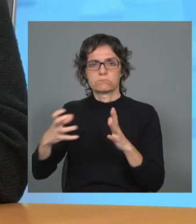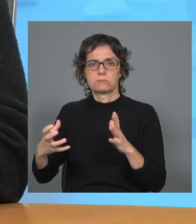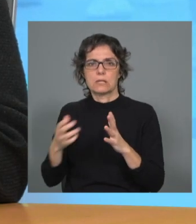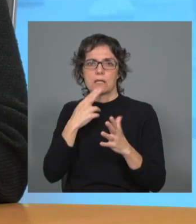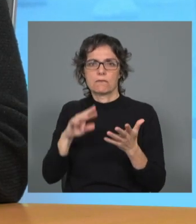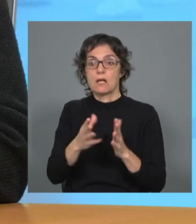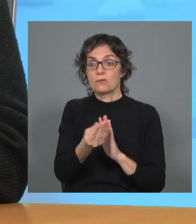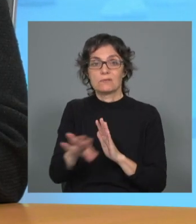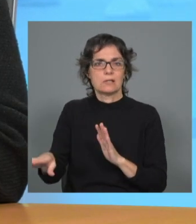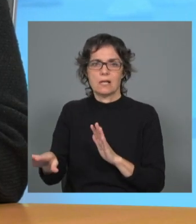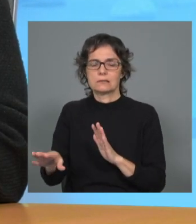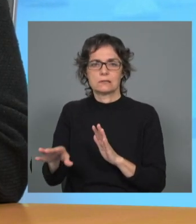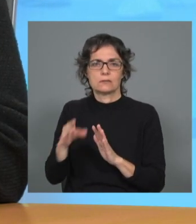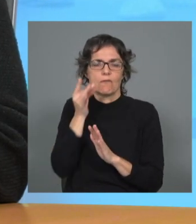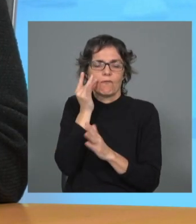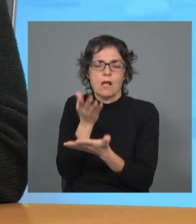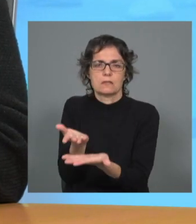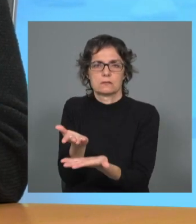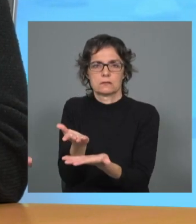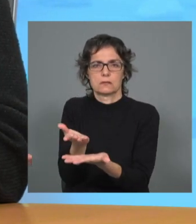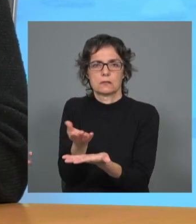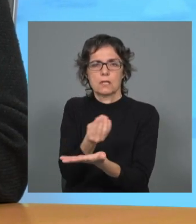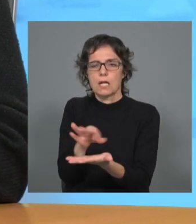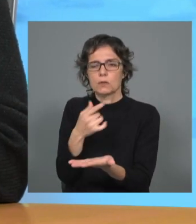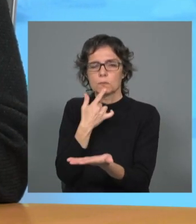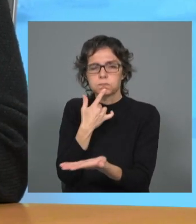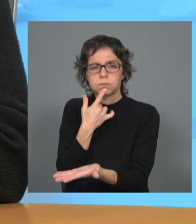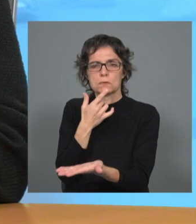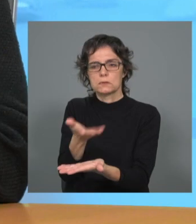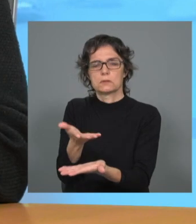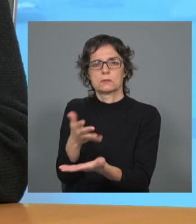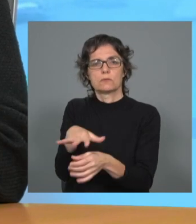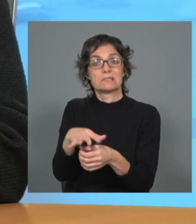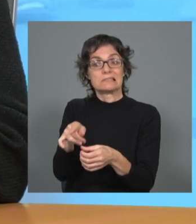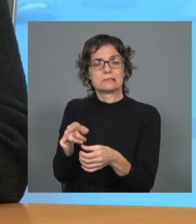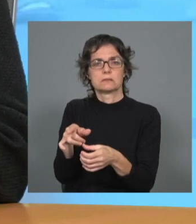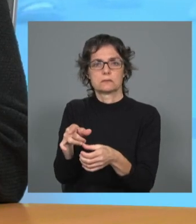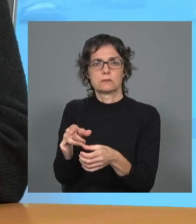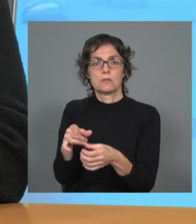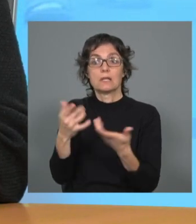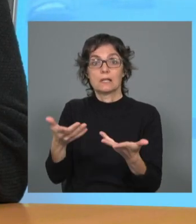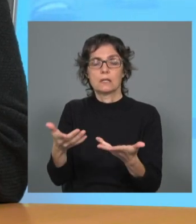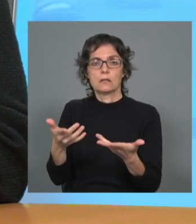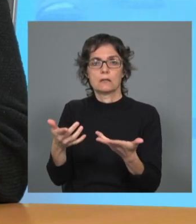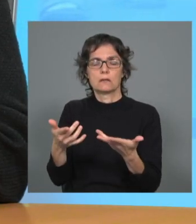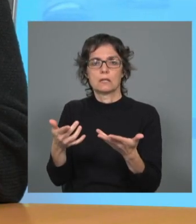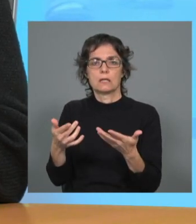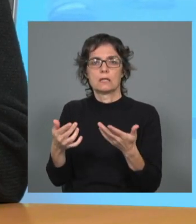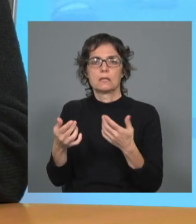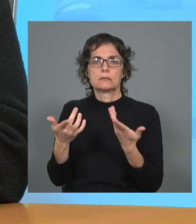muito complexas, crianças muito vulneráveis, e são muitas crianças que estão nesta situação e que agora estão em